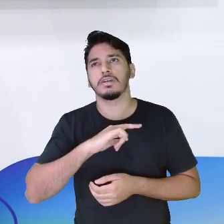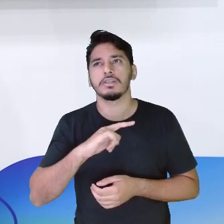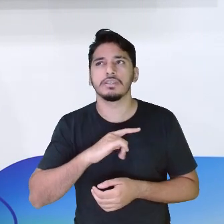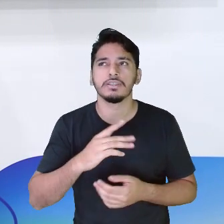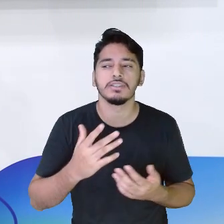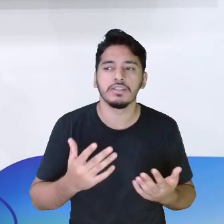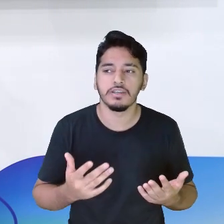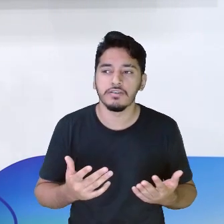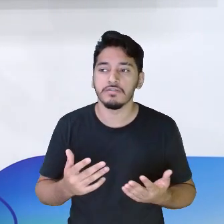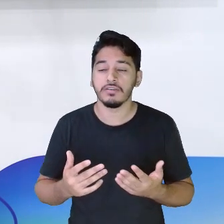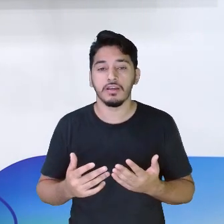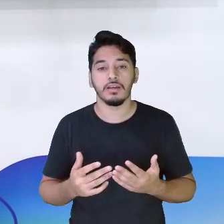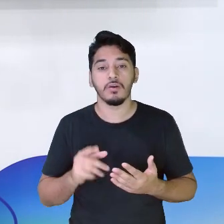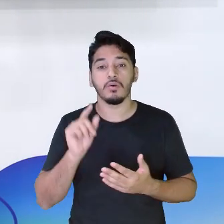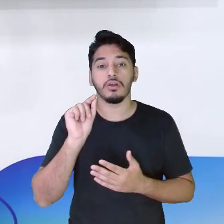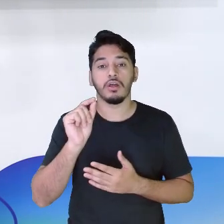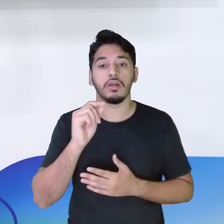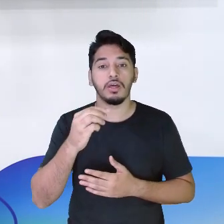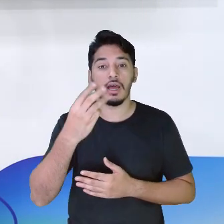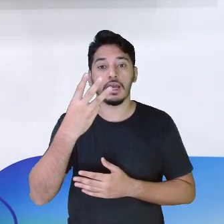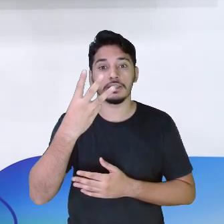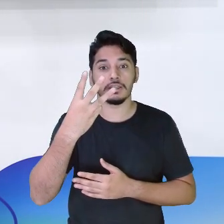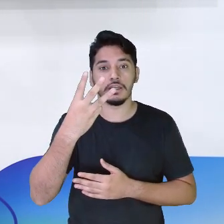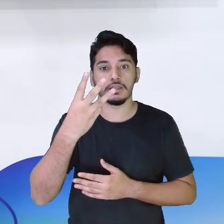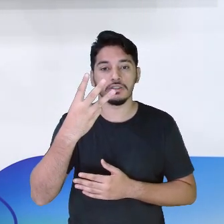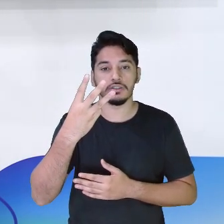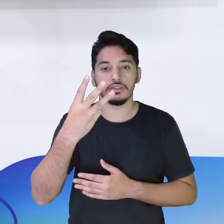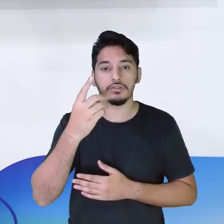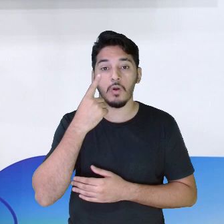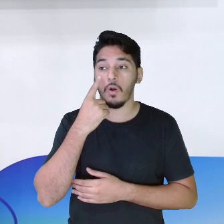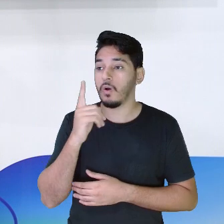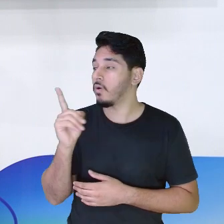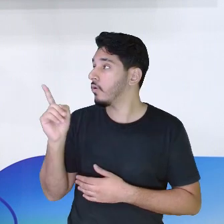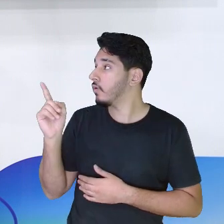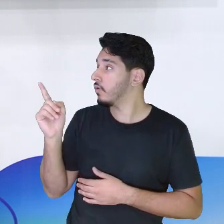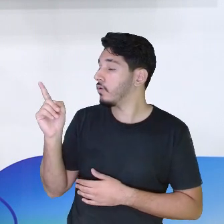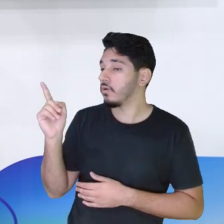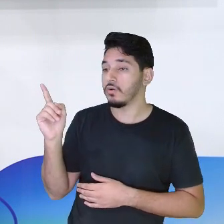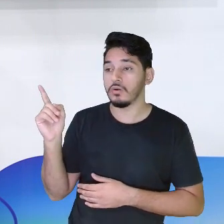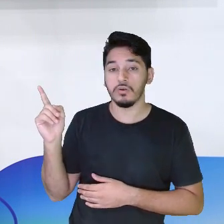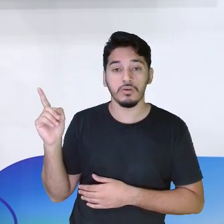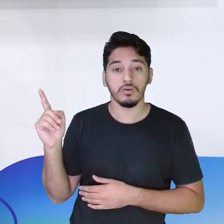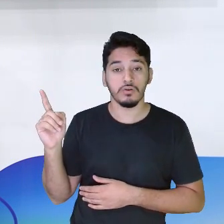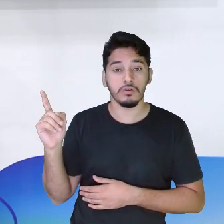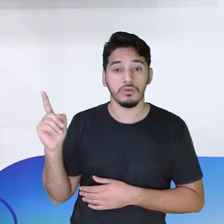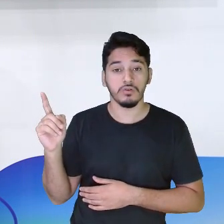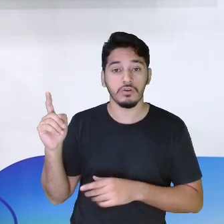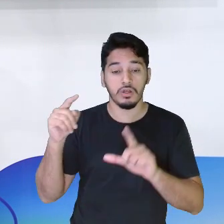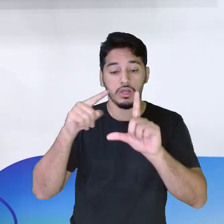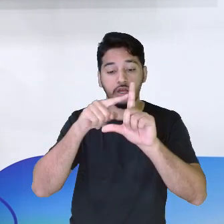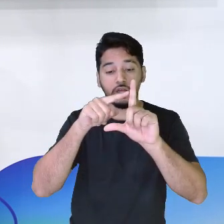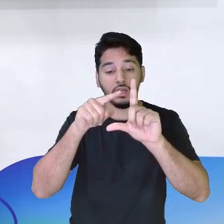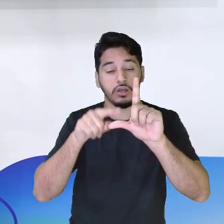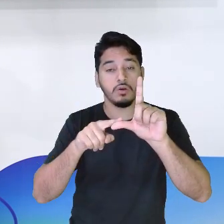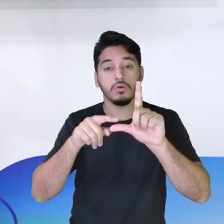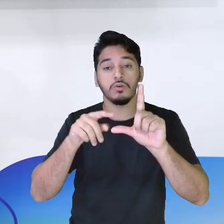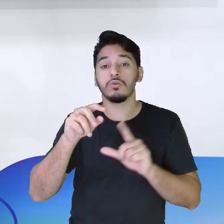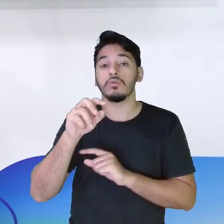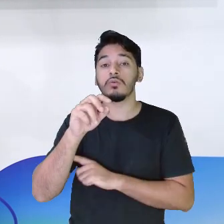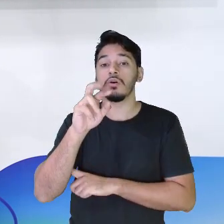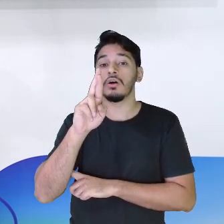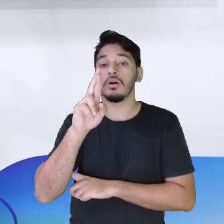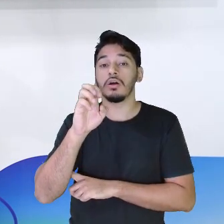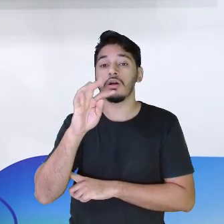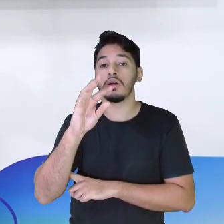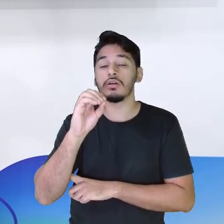relógio às 3 horas, ele vai estar assim, ó. Ângulo reto, ângulo de